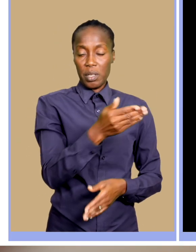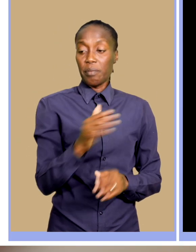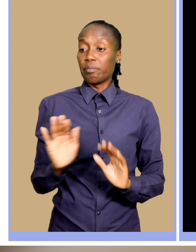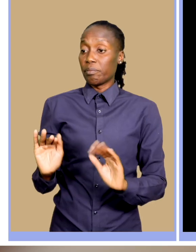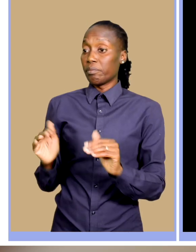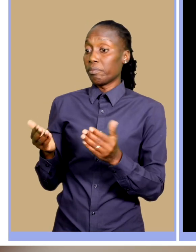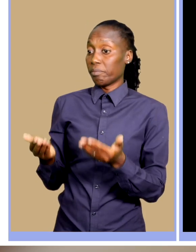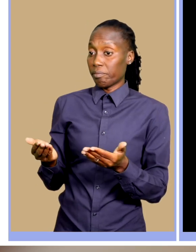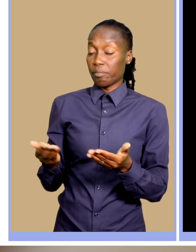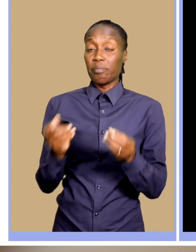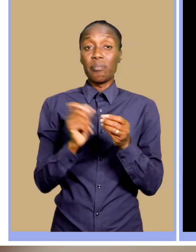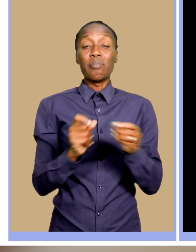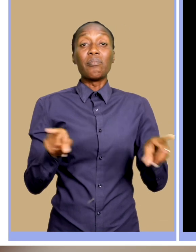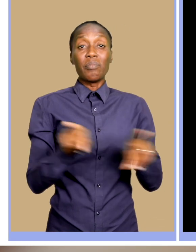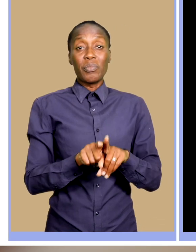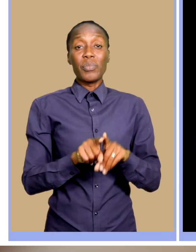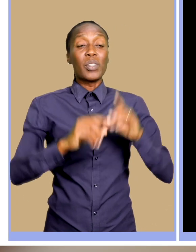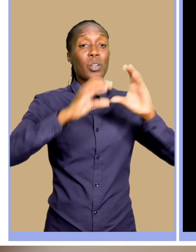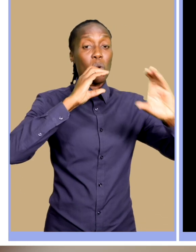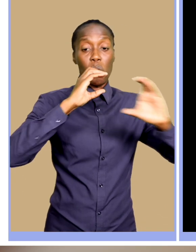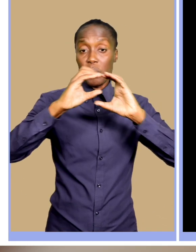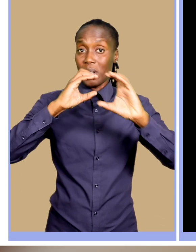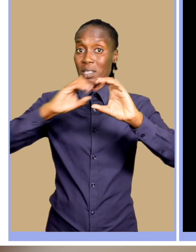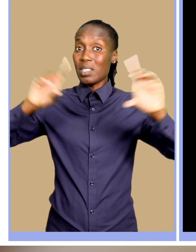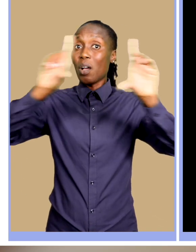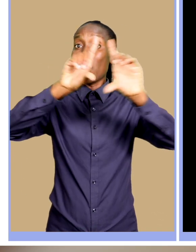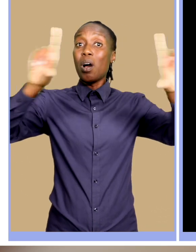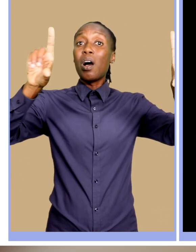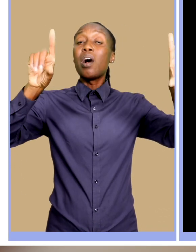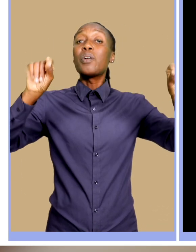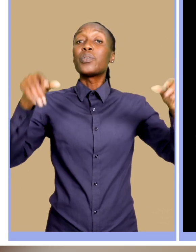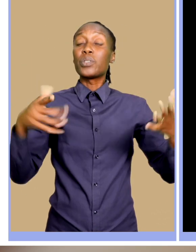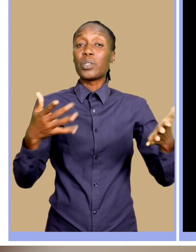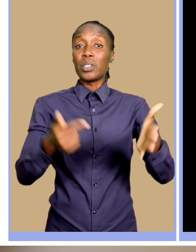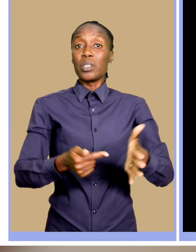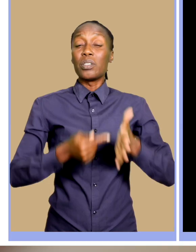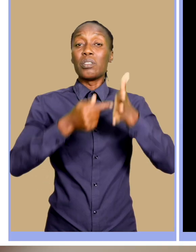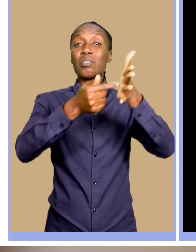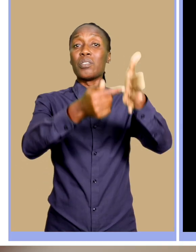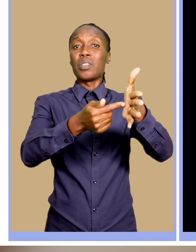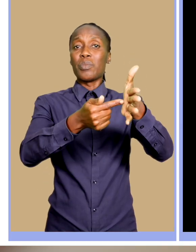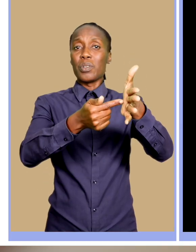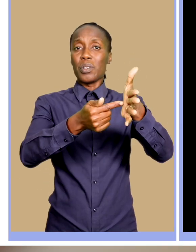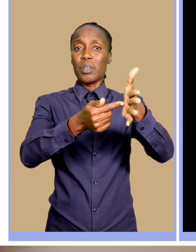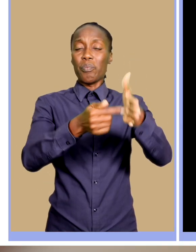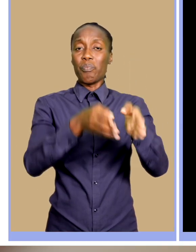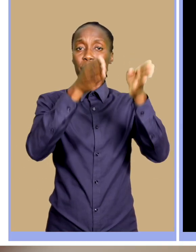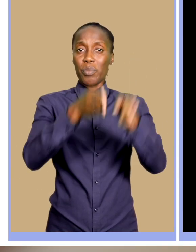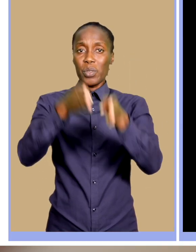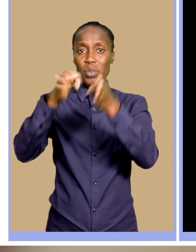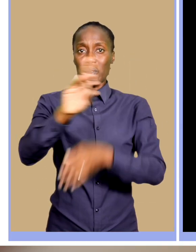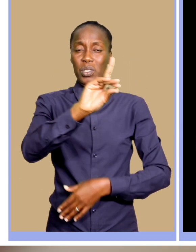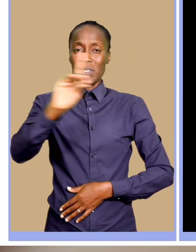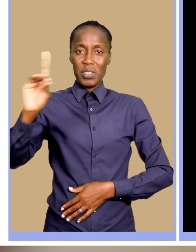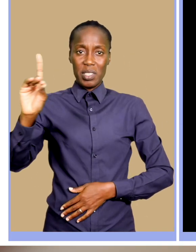da comunicação que a doutora falou. Por exemplo, são pessoas com deficiência